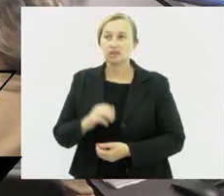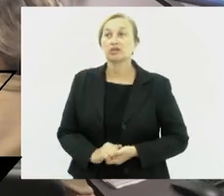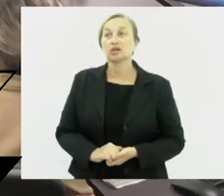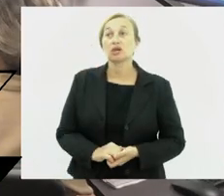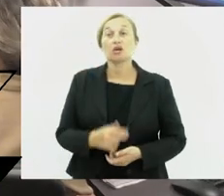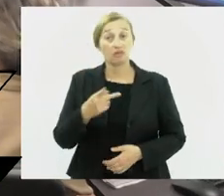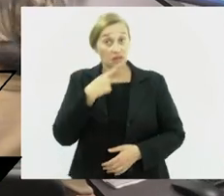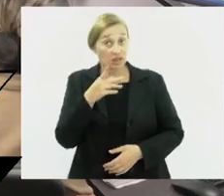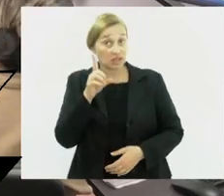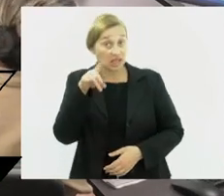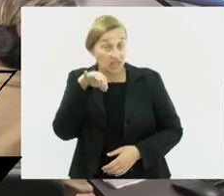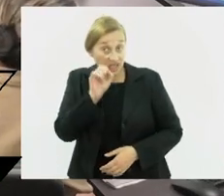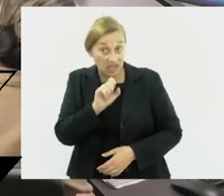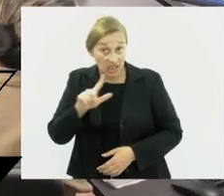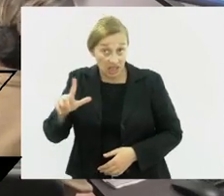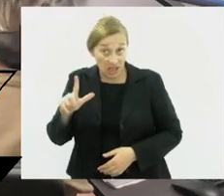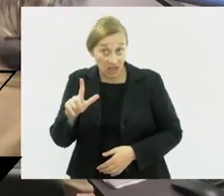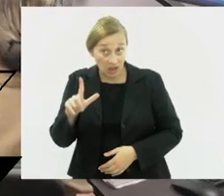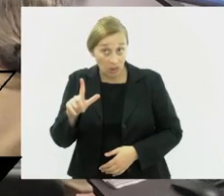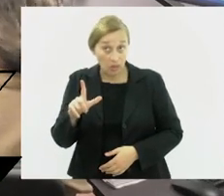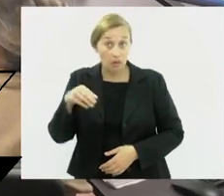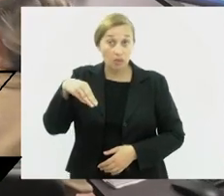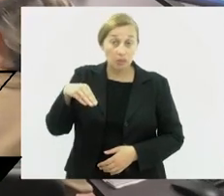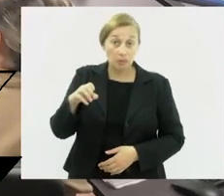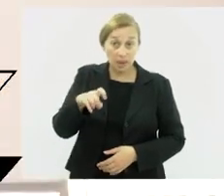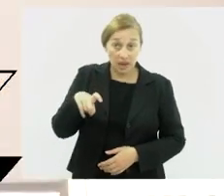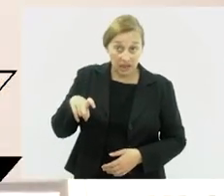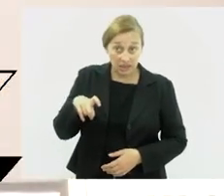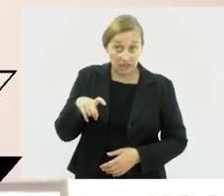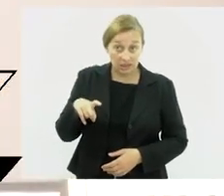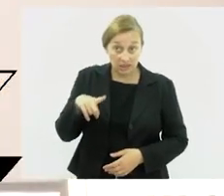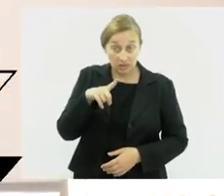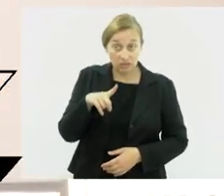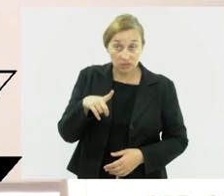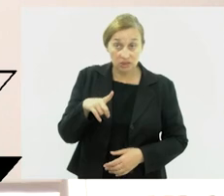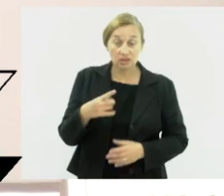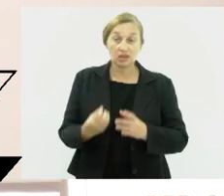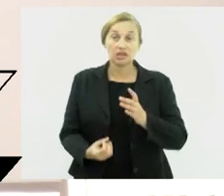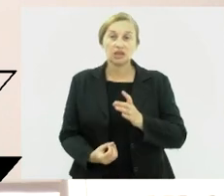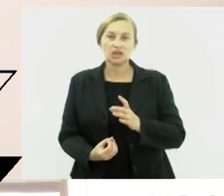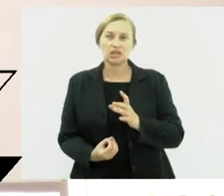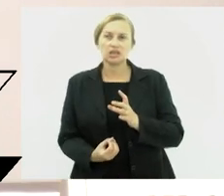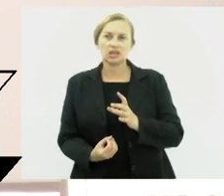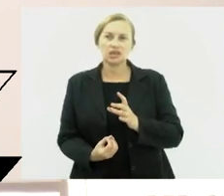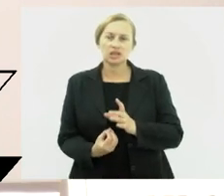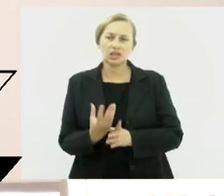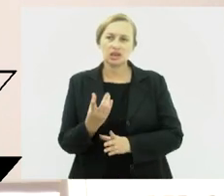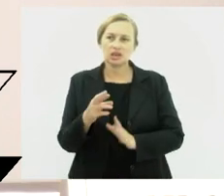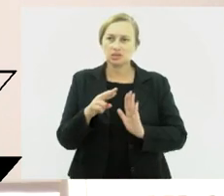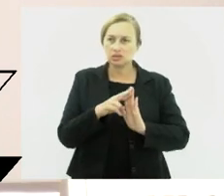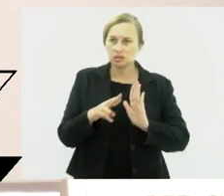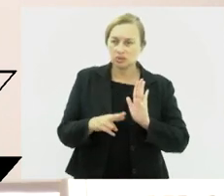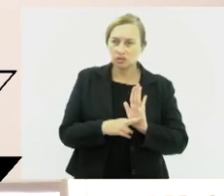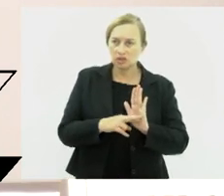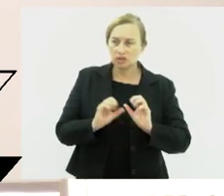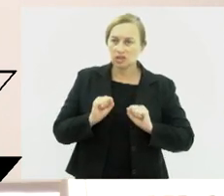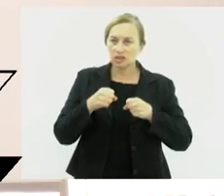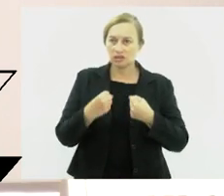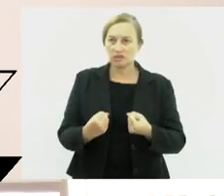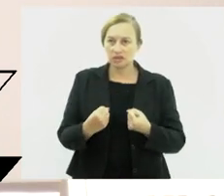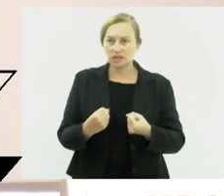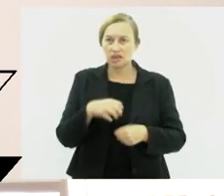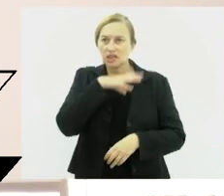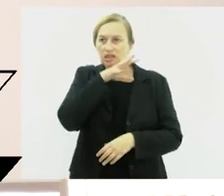que o Daniel Marques, quando a gente estava atualizando o Código de Defesa Animal, ele deu várias sugestões e algumas delas